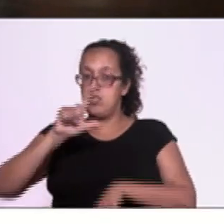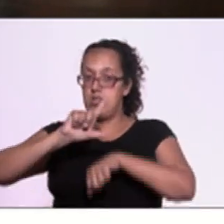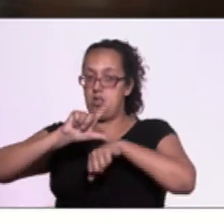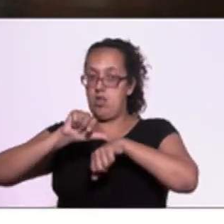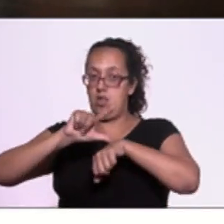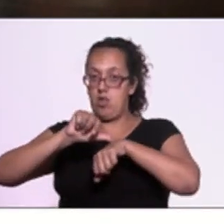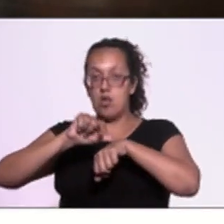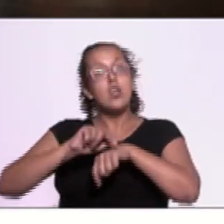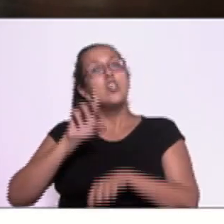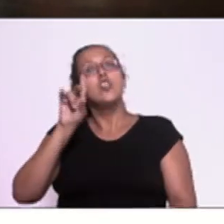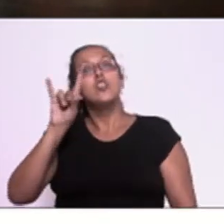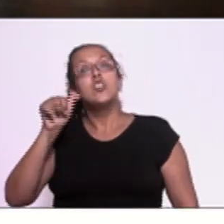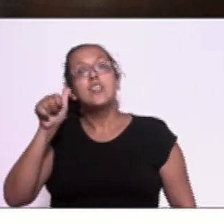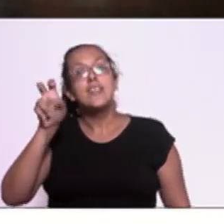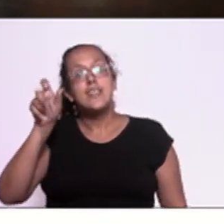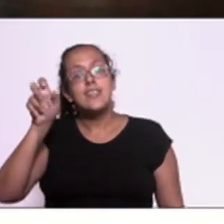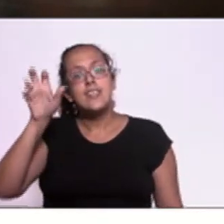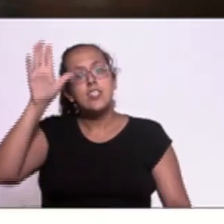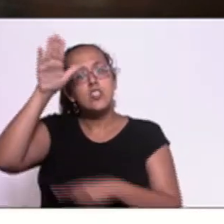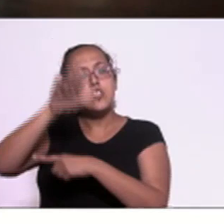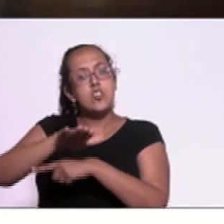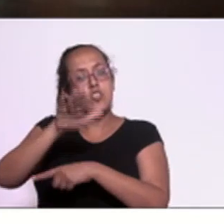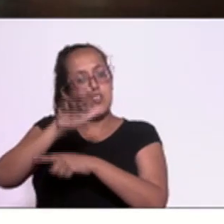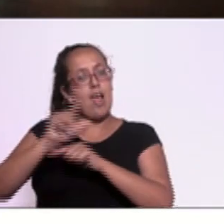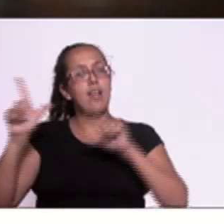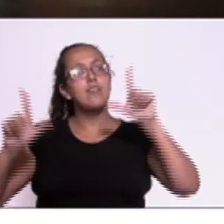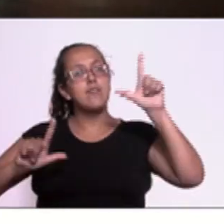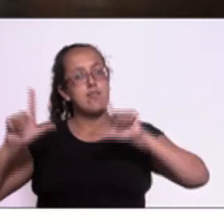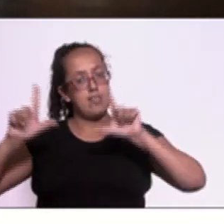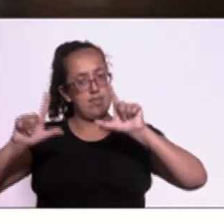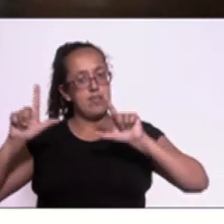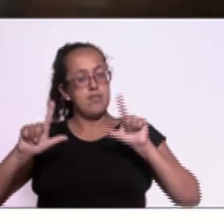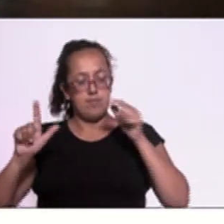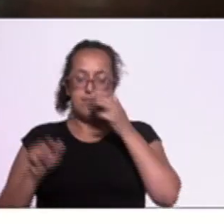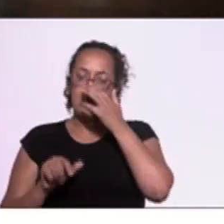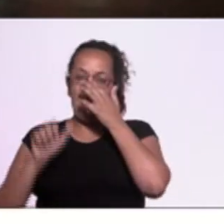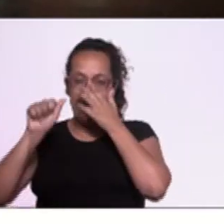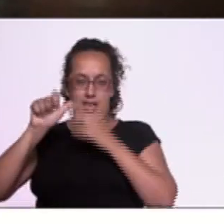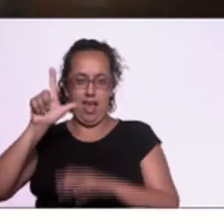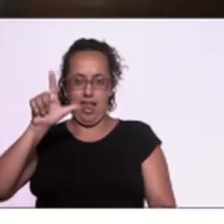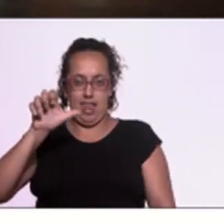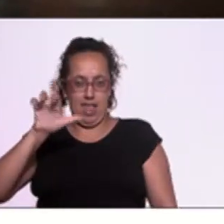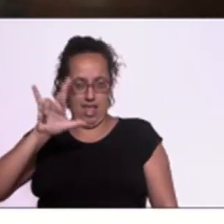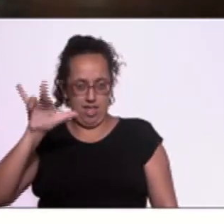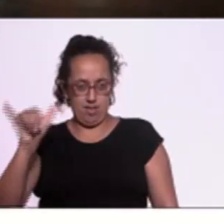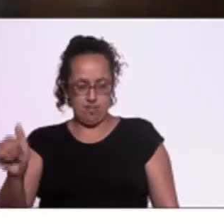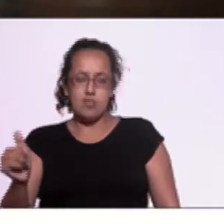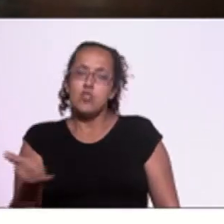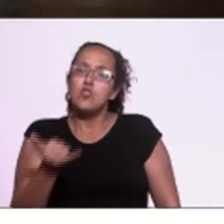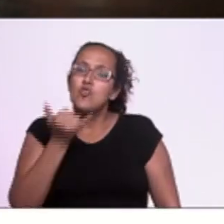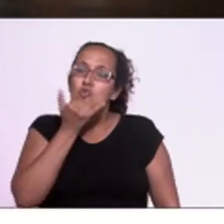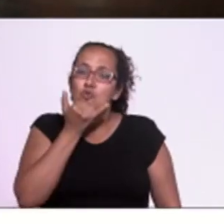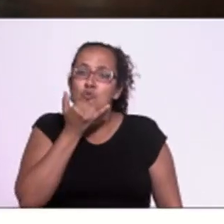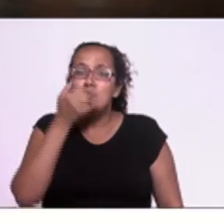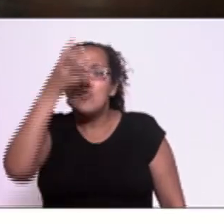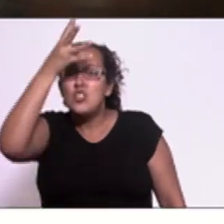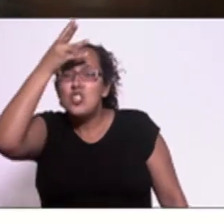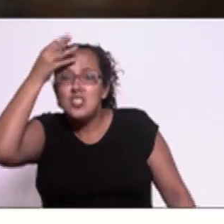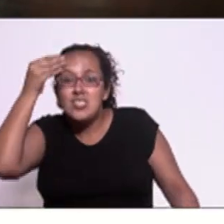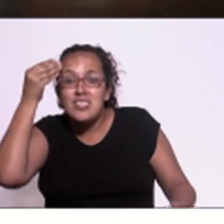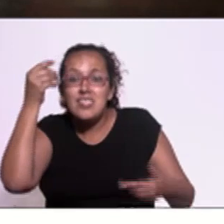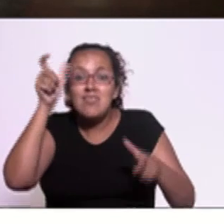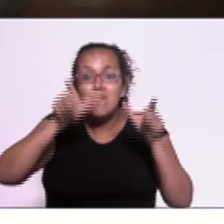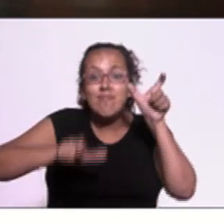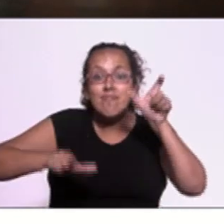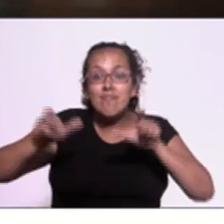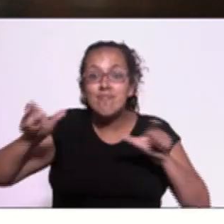na TV Alerj, na parte da tarde e na parte da noite. Peço desculpas caso tenha me esquecido de algum nome,